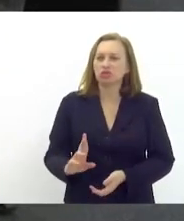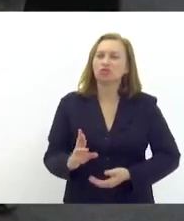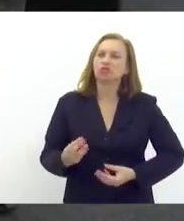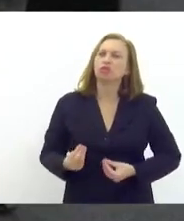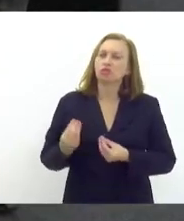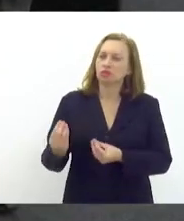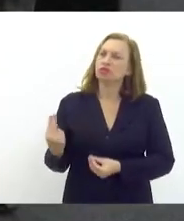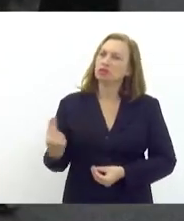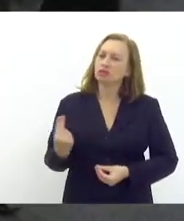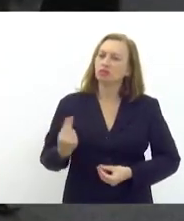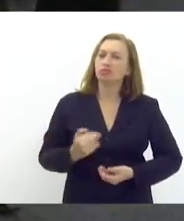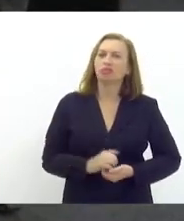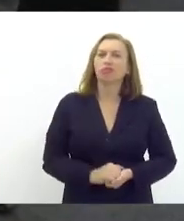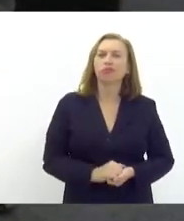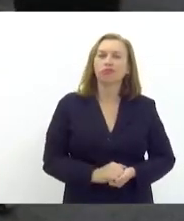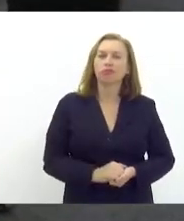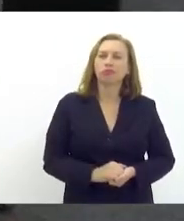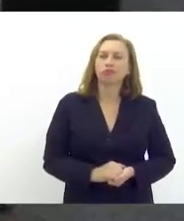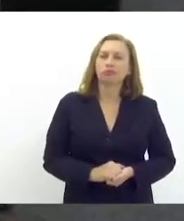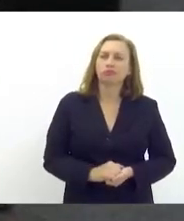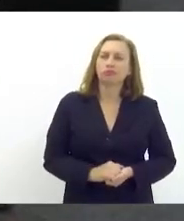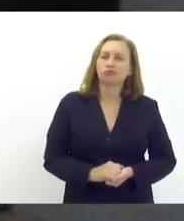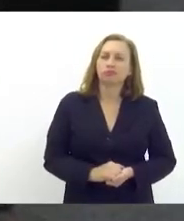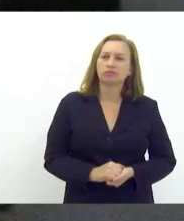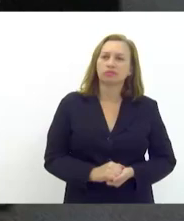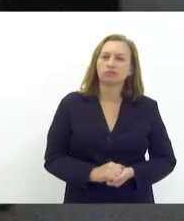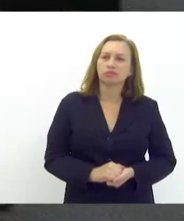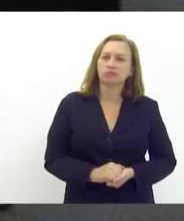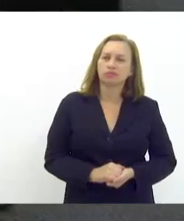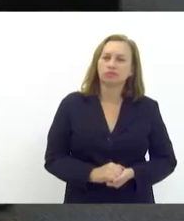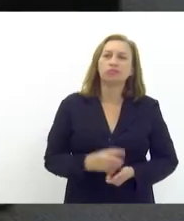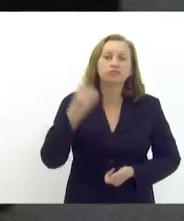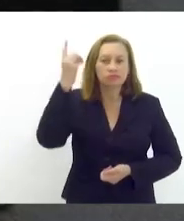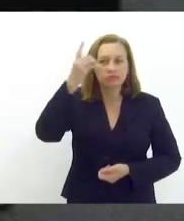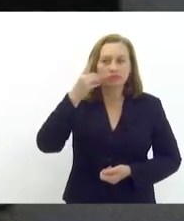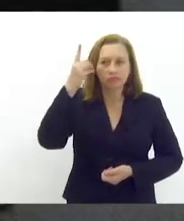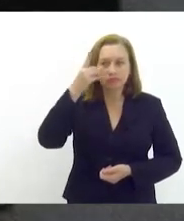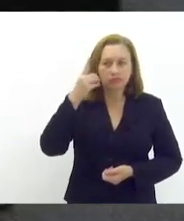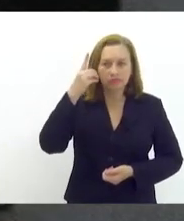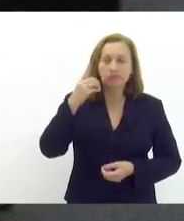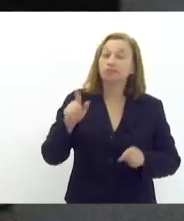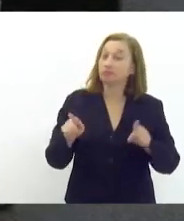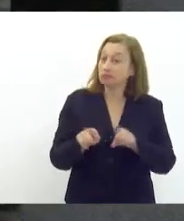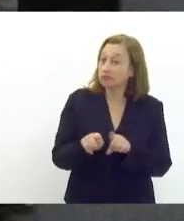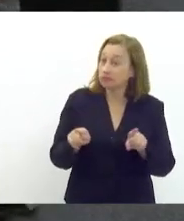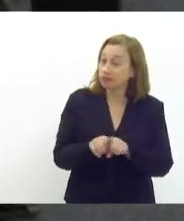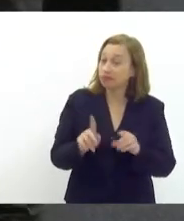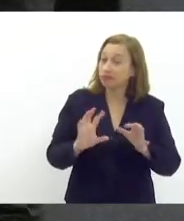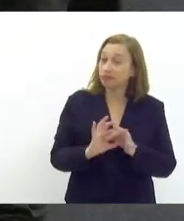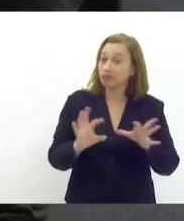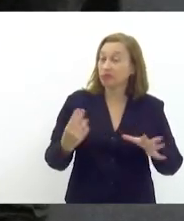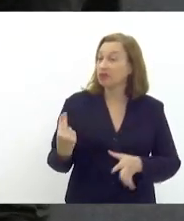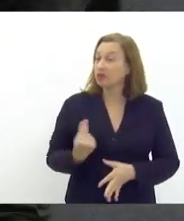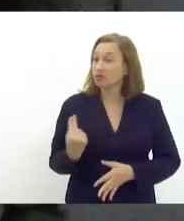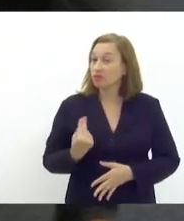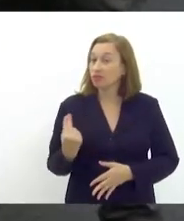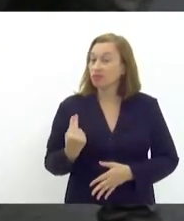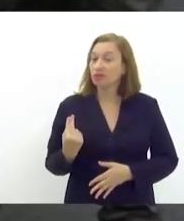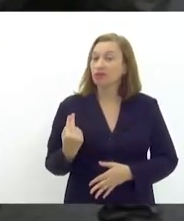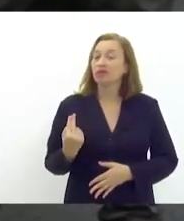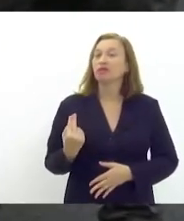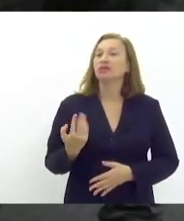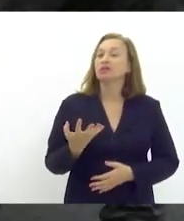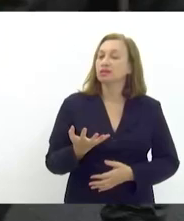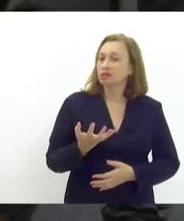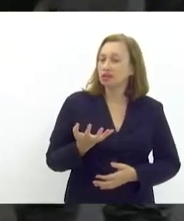é essa coautoria Presidente pela vou abrir a coutoria para os demais